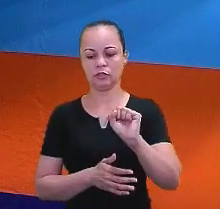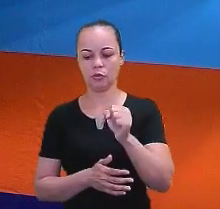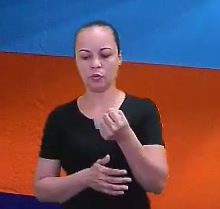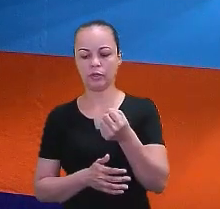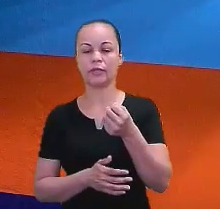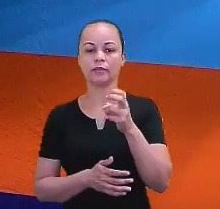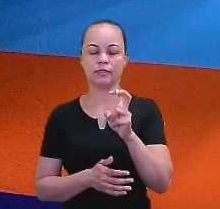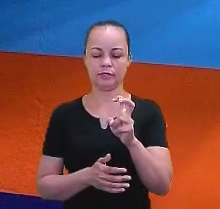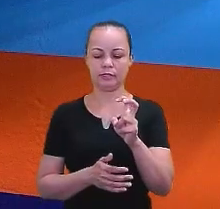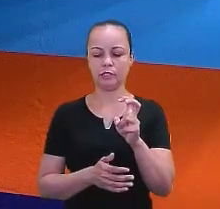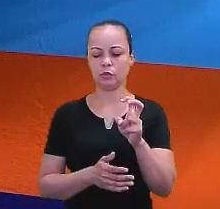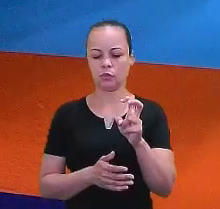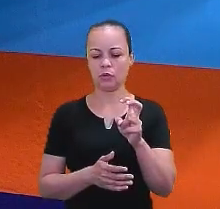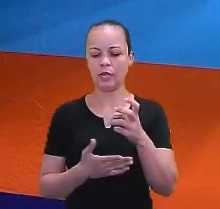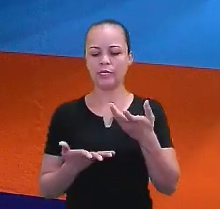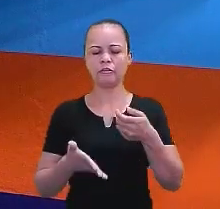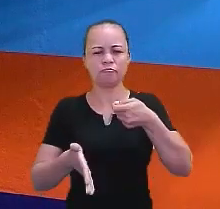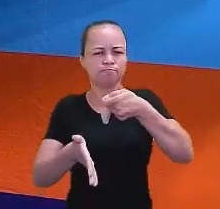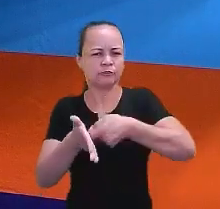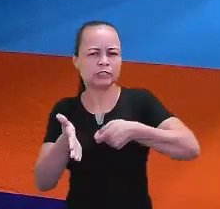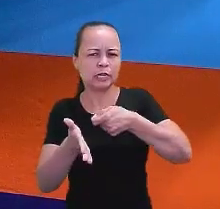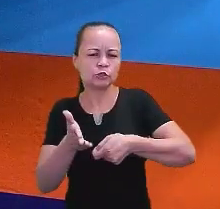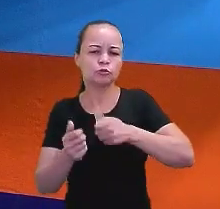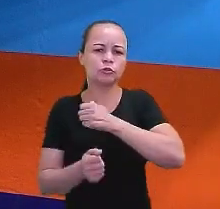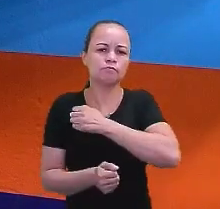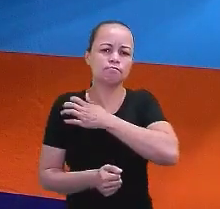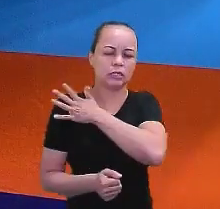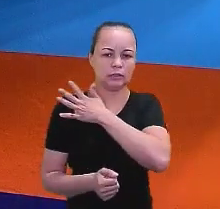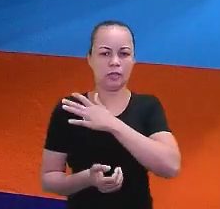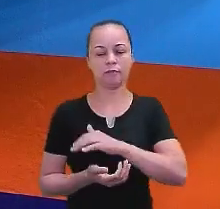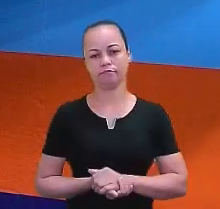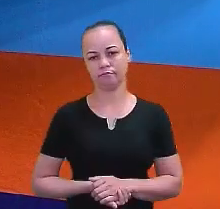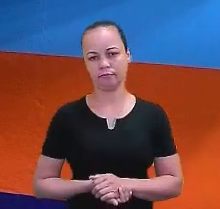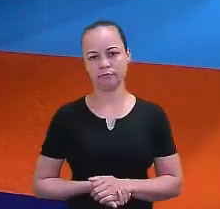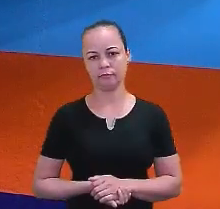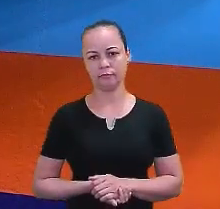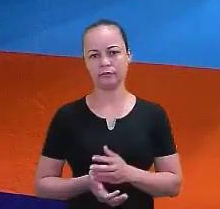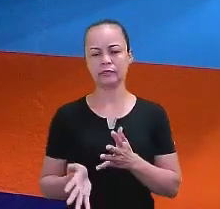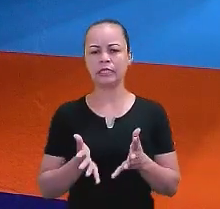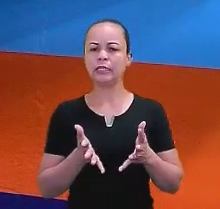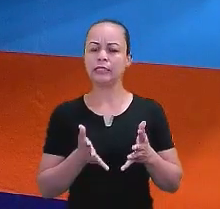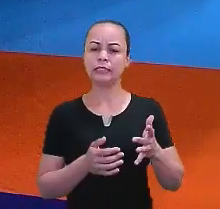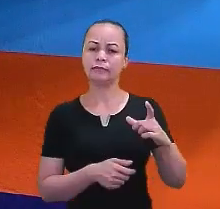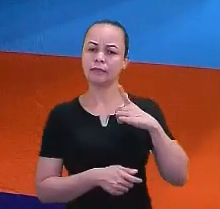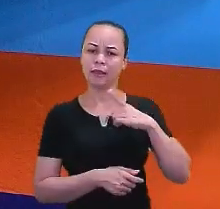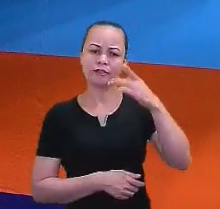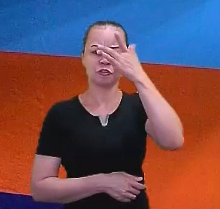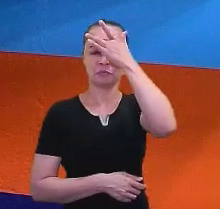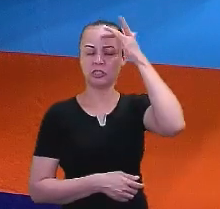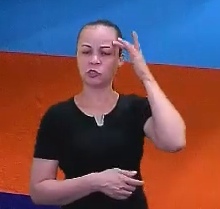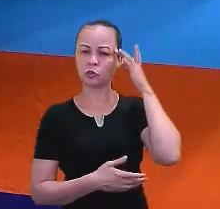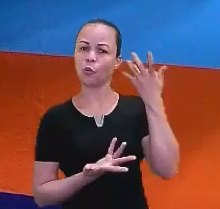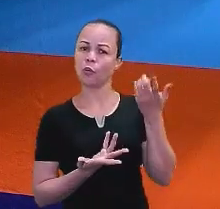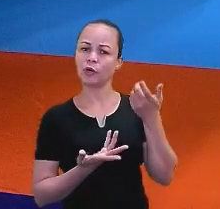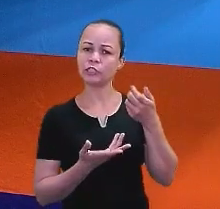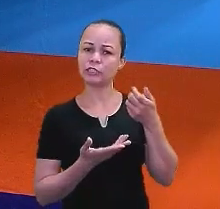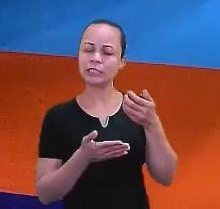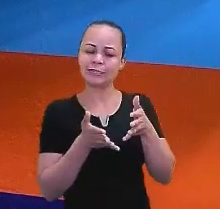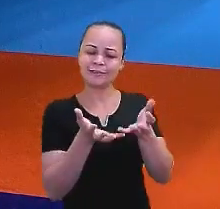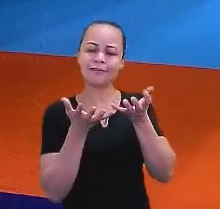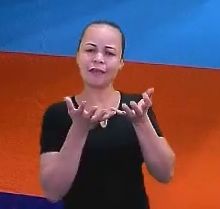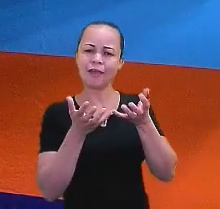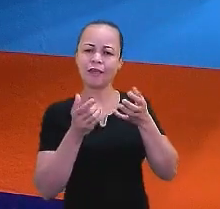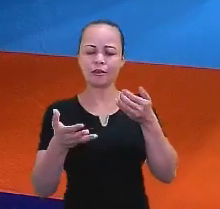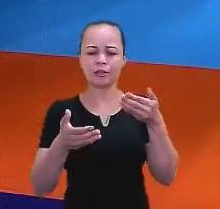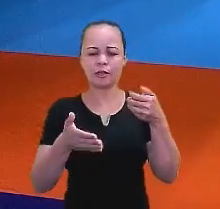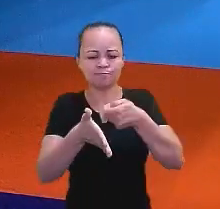em discussão, inclusive pessoas que solicitam a retomada de um poder ou de uma forma